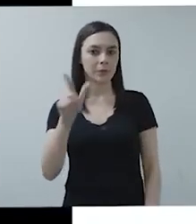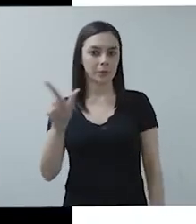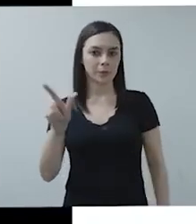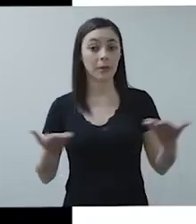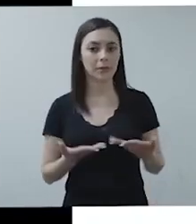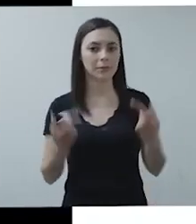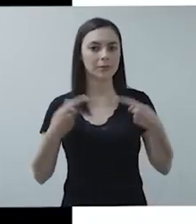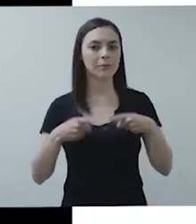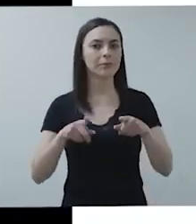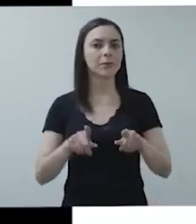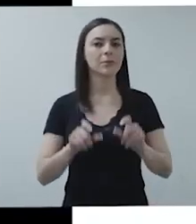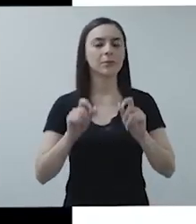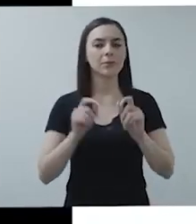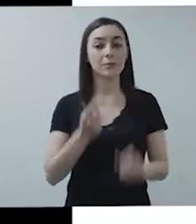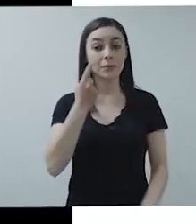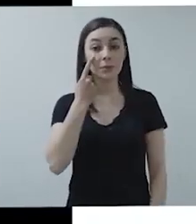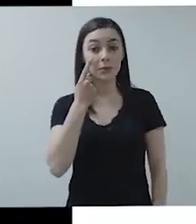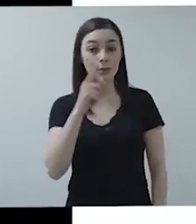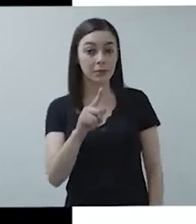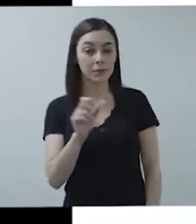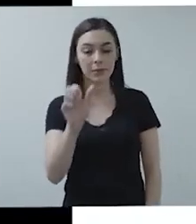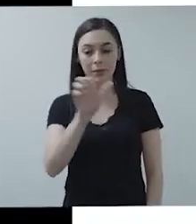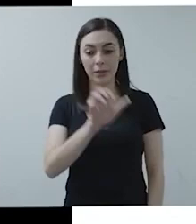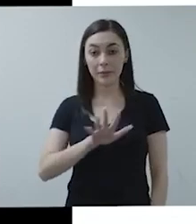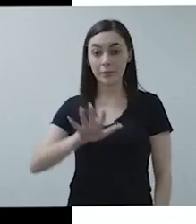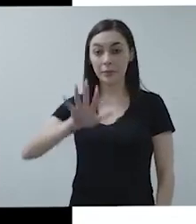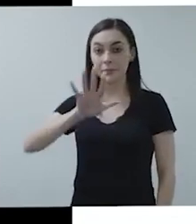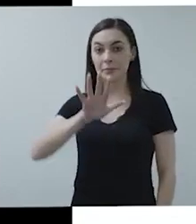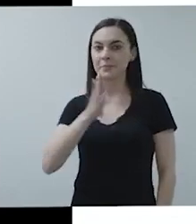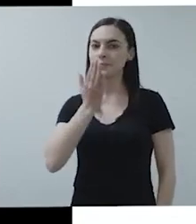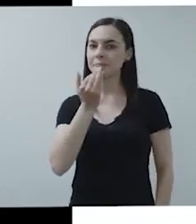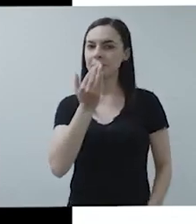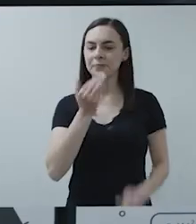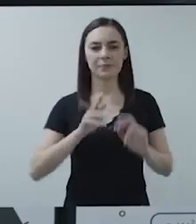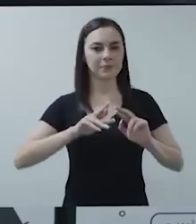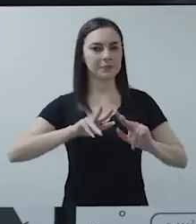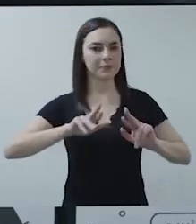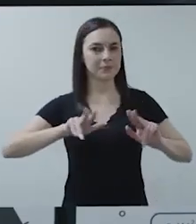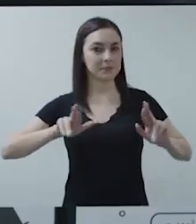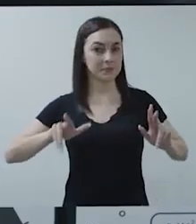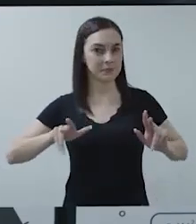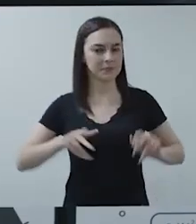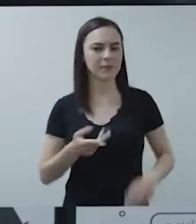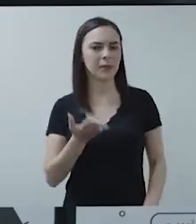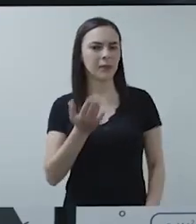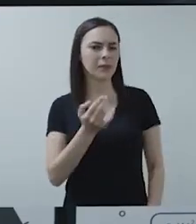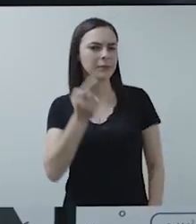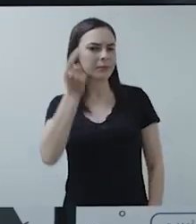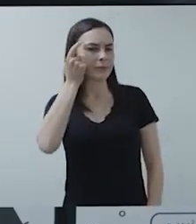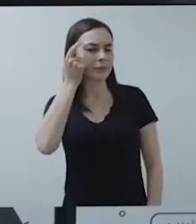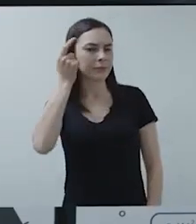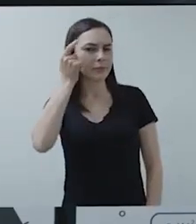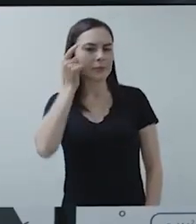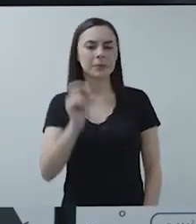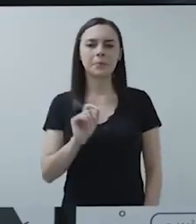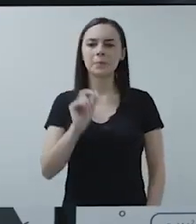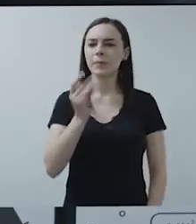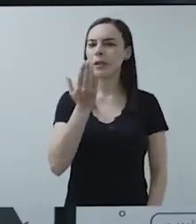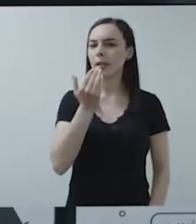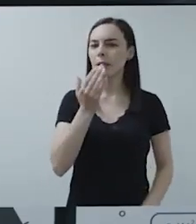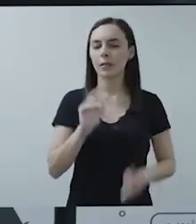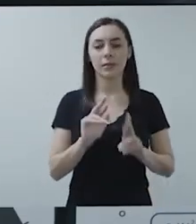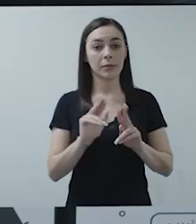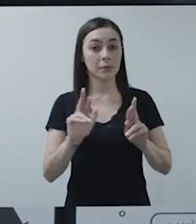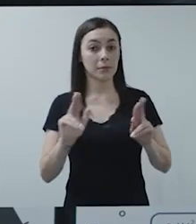Agora o desafio então é descobrir as imagens dos alimentos. Vamos pensar aqui quais os